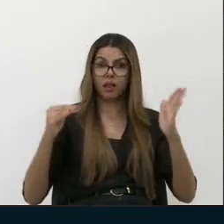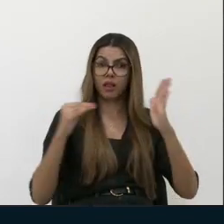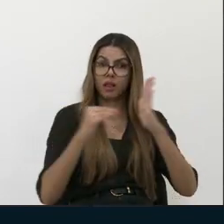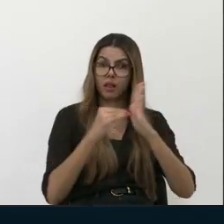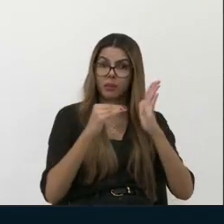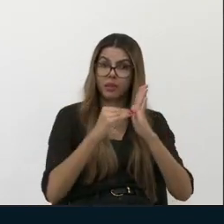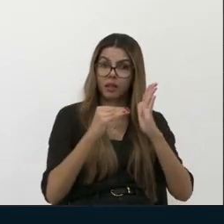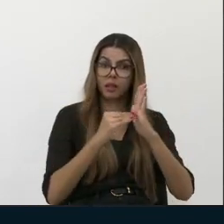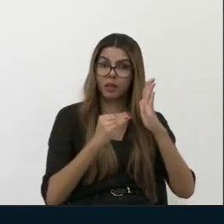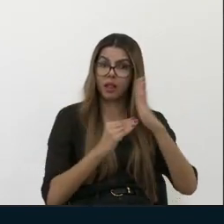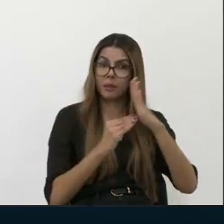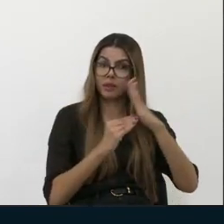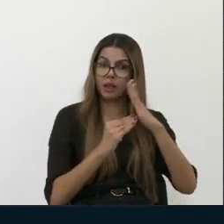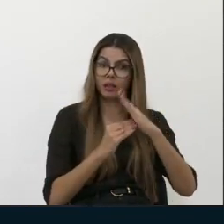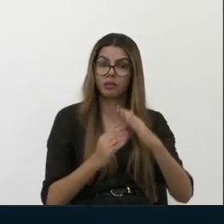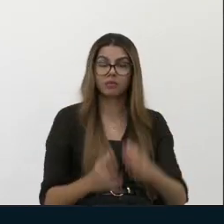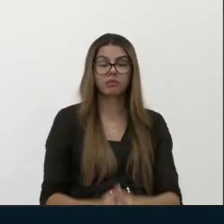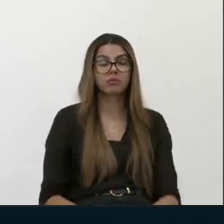Márcia.